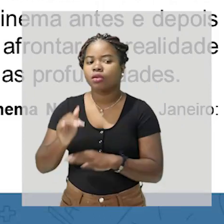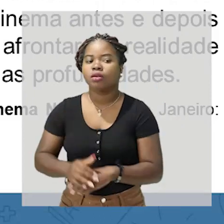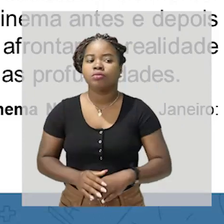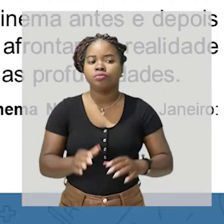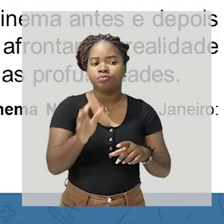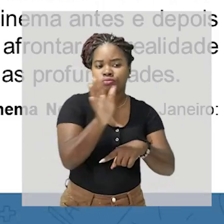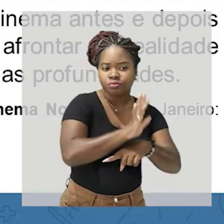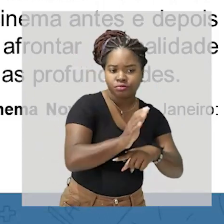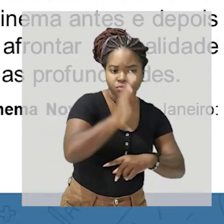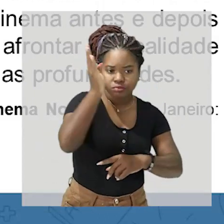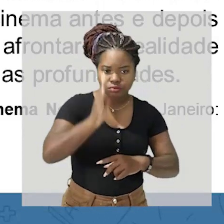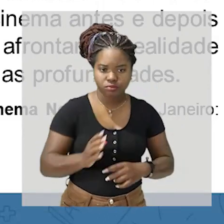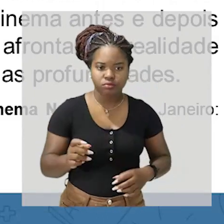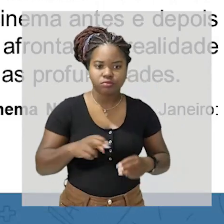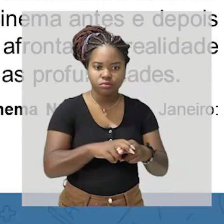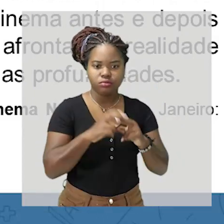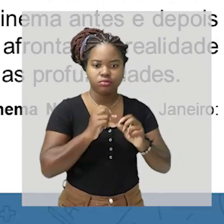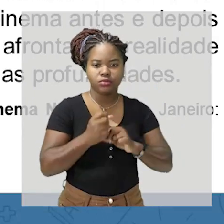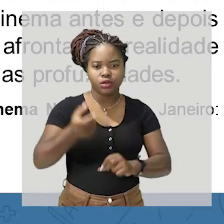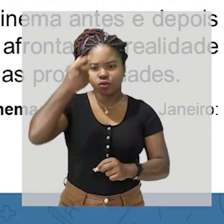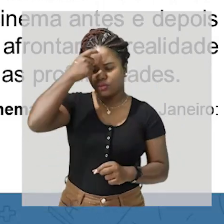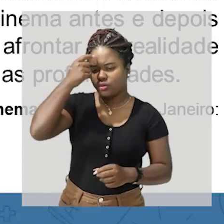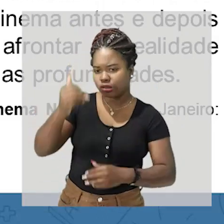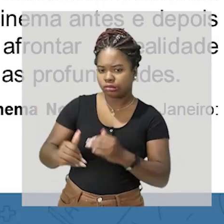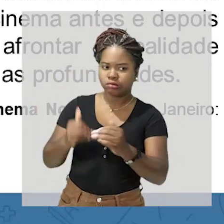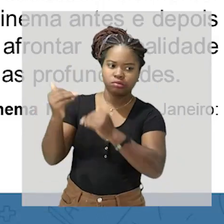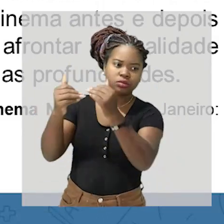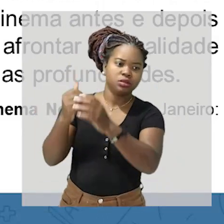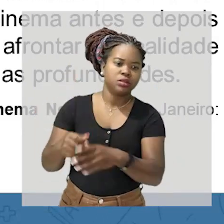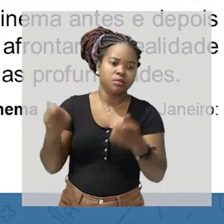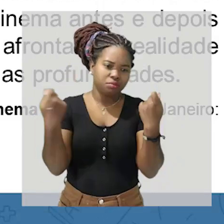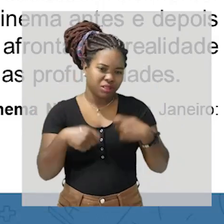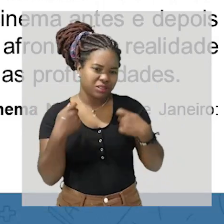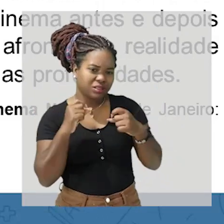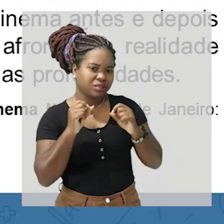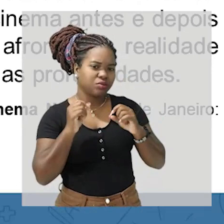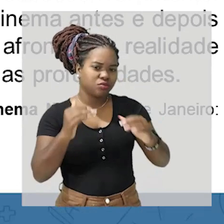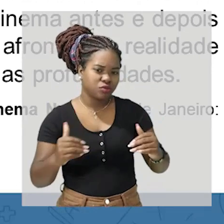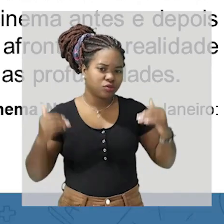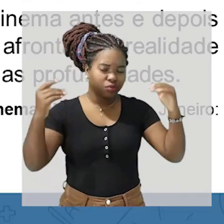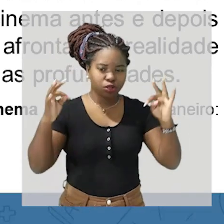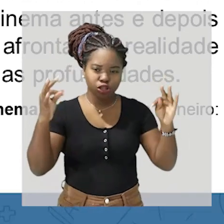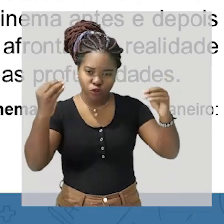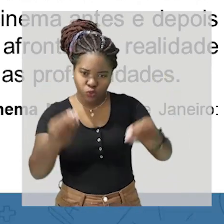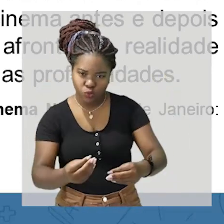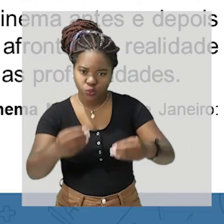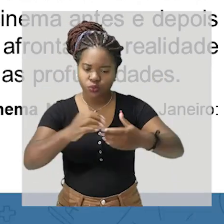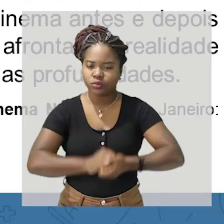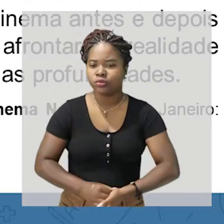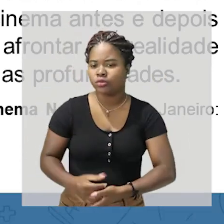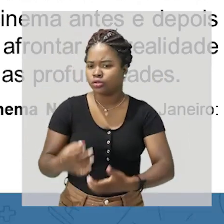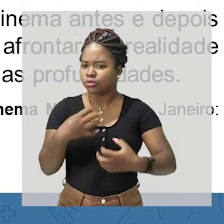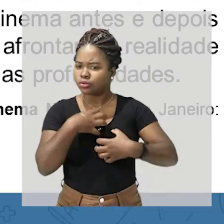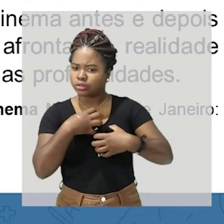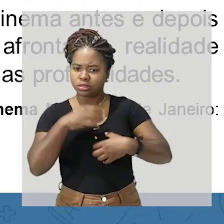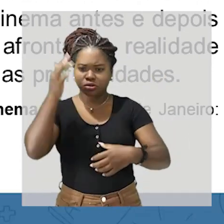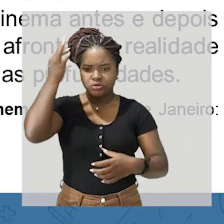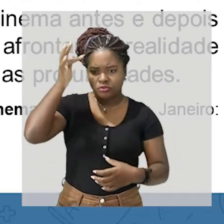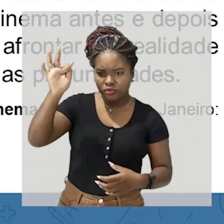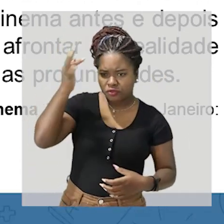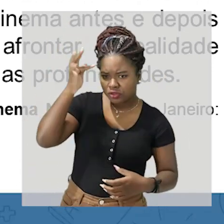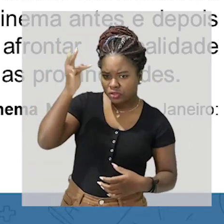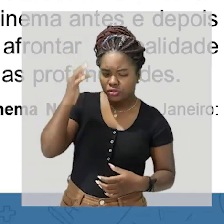do subdesenvolvimento e da necessidade de superá-lo de maneira total. Em sentido estético, filosófico